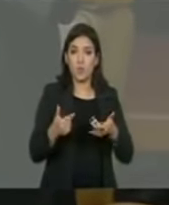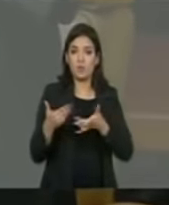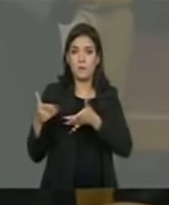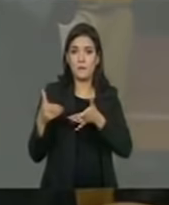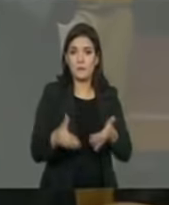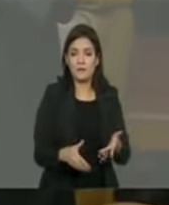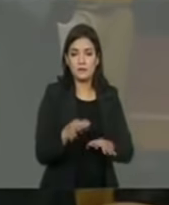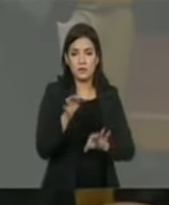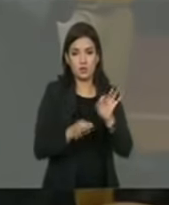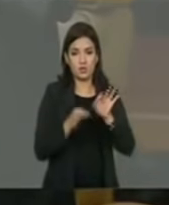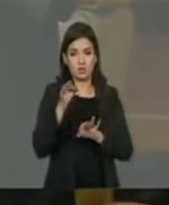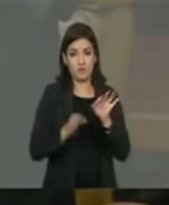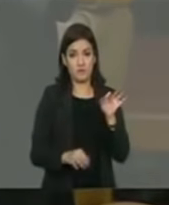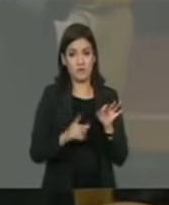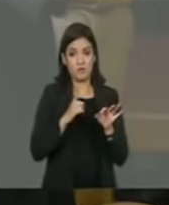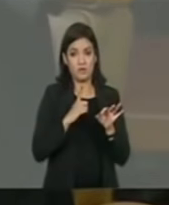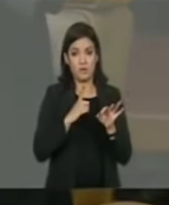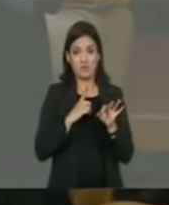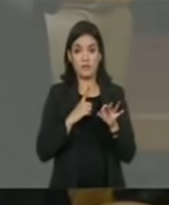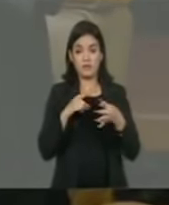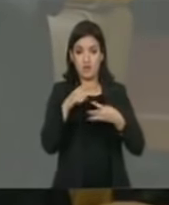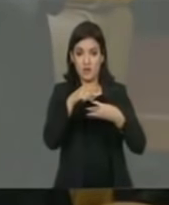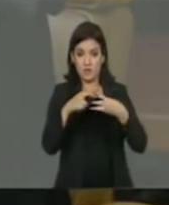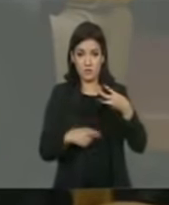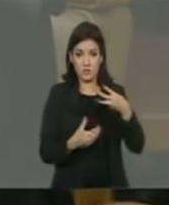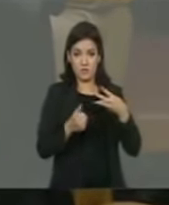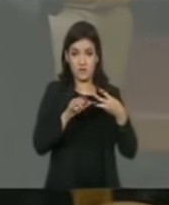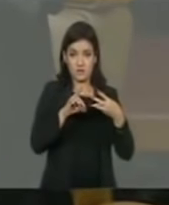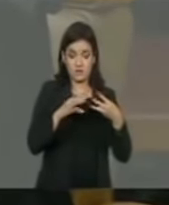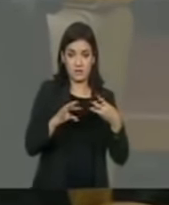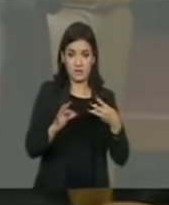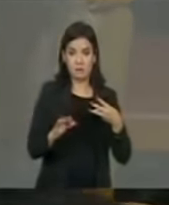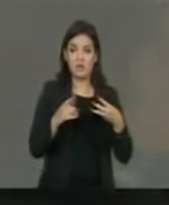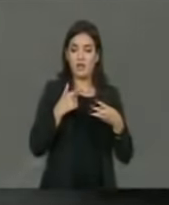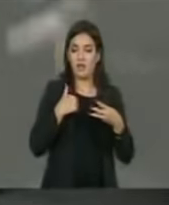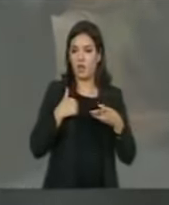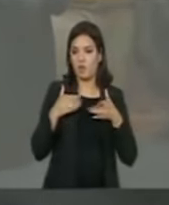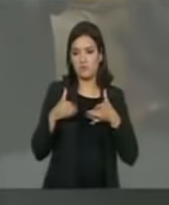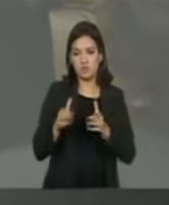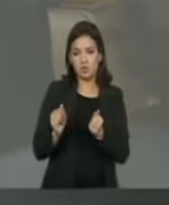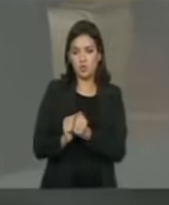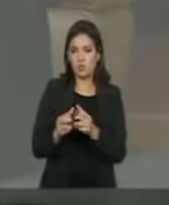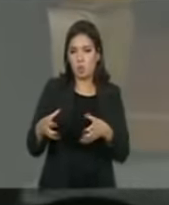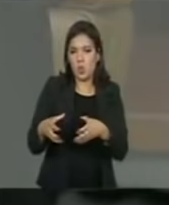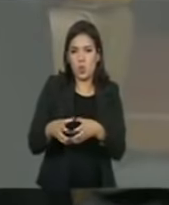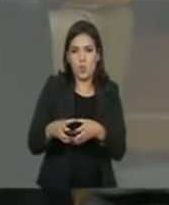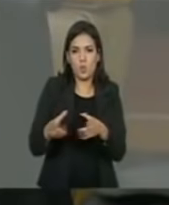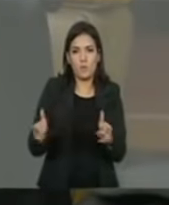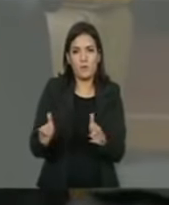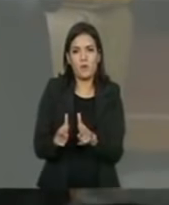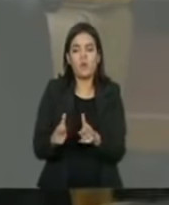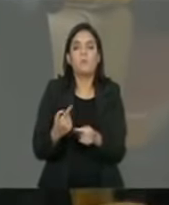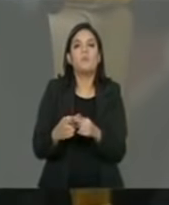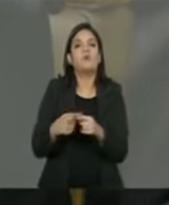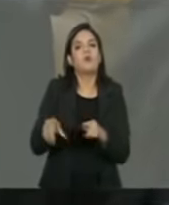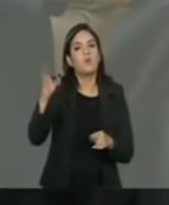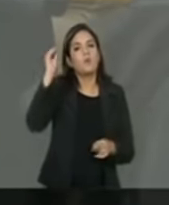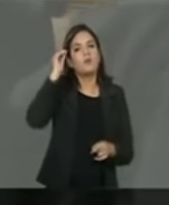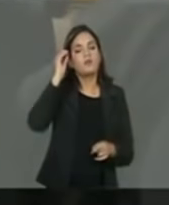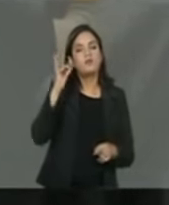consagraram os presidentes referidos integrei a corrente minoritária por entender que a tese da execução provisória